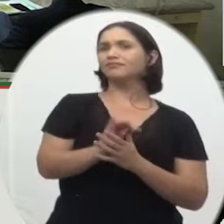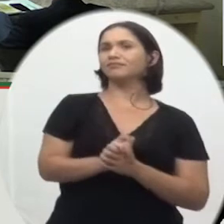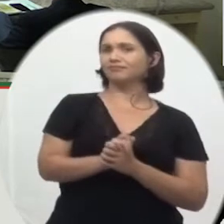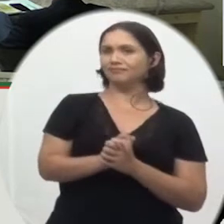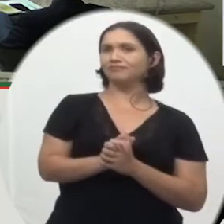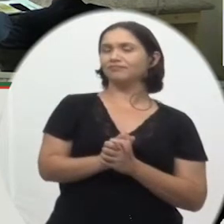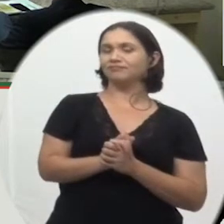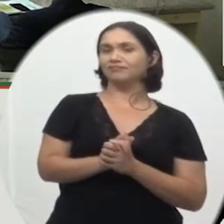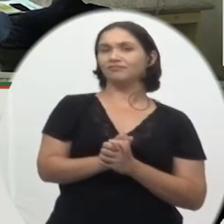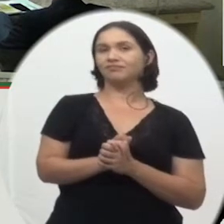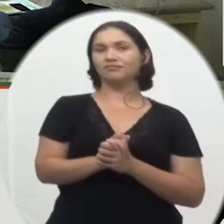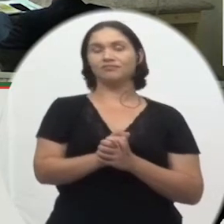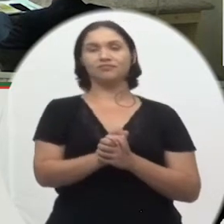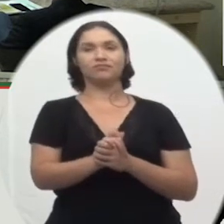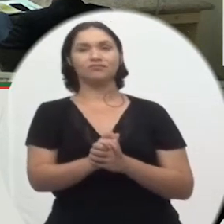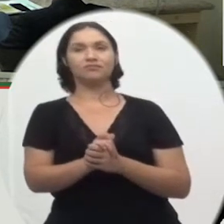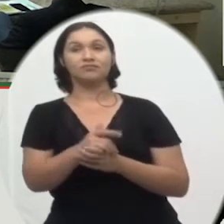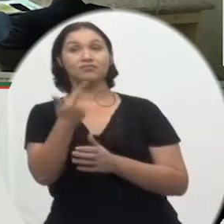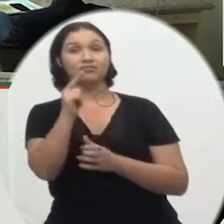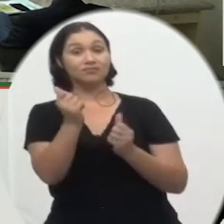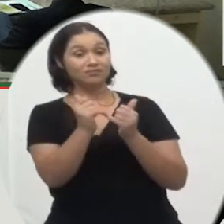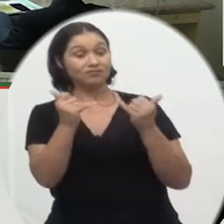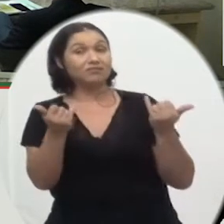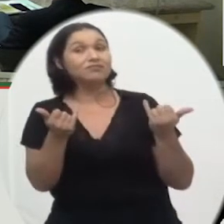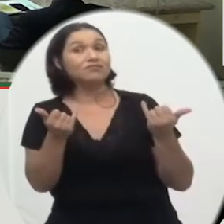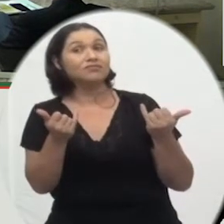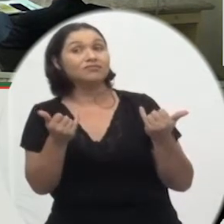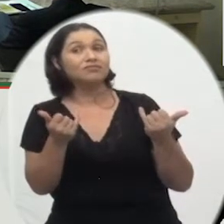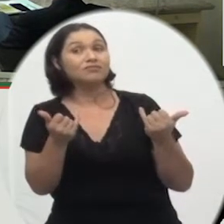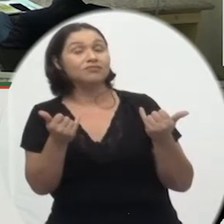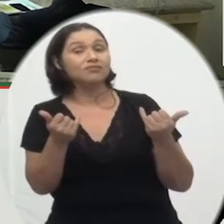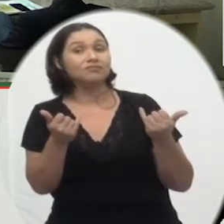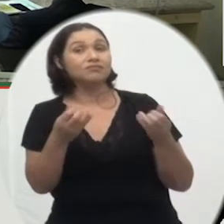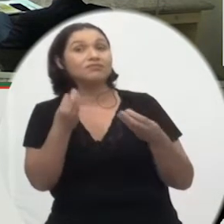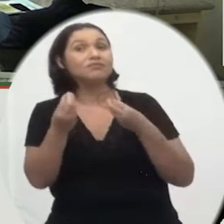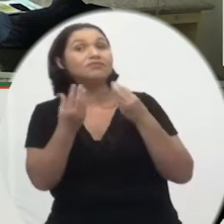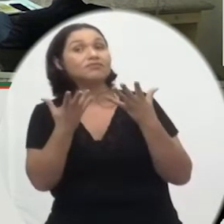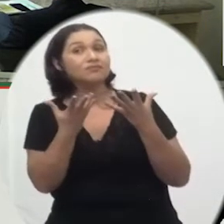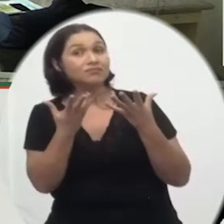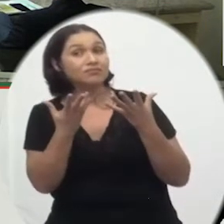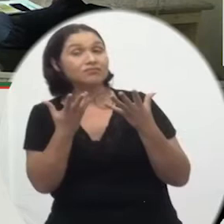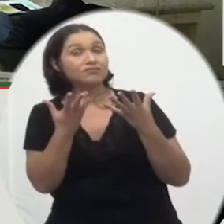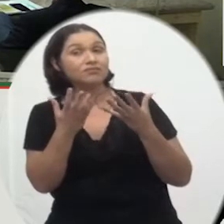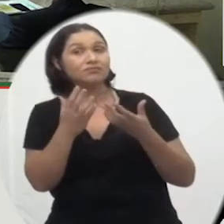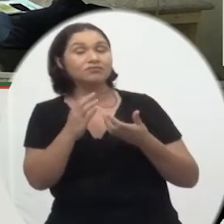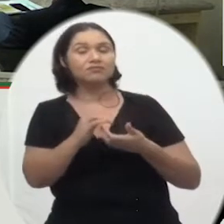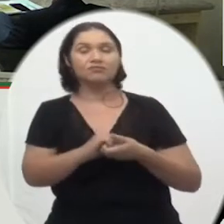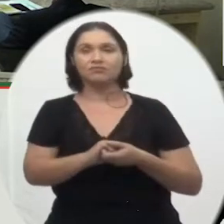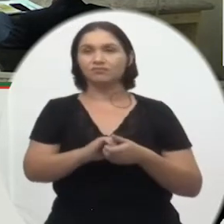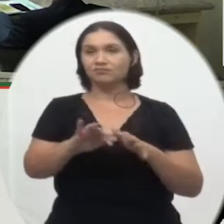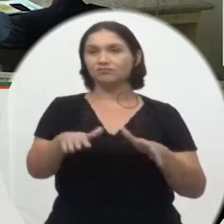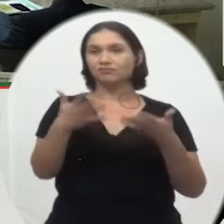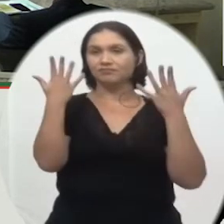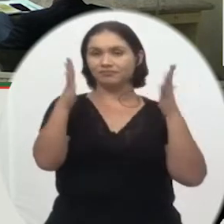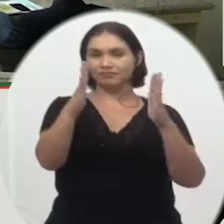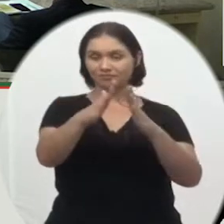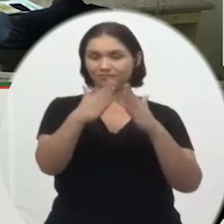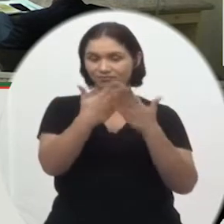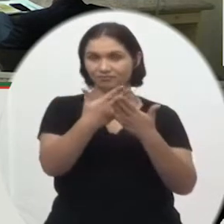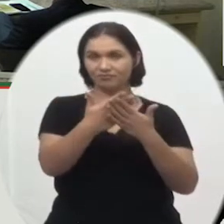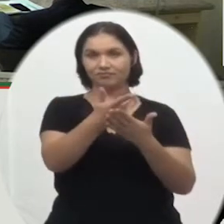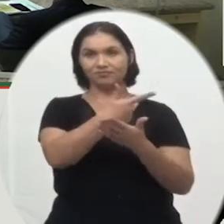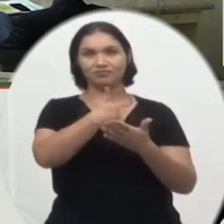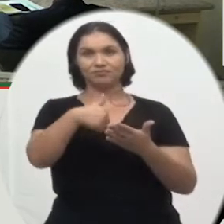certinha ali, ó, abaixo da seta. Eles não têm energia, estão morando ali há mais de ano. Ah, um PQP para isso aí. Parabéns pelo requerimento, a